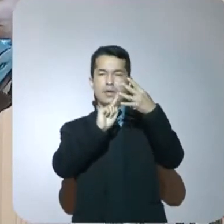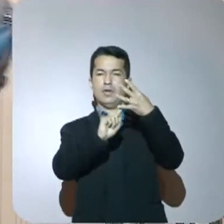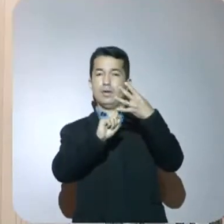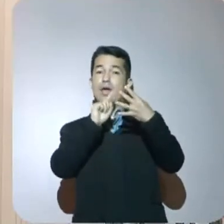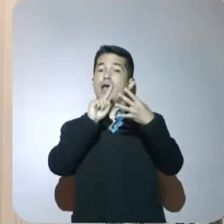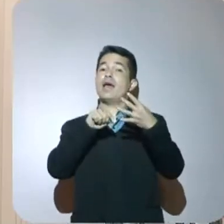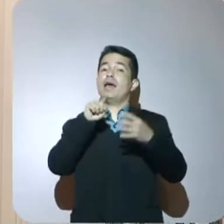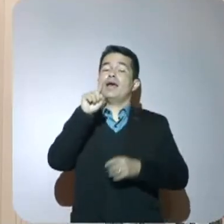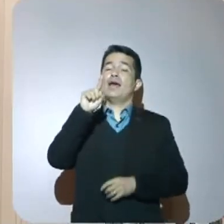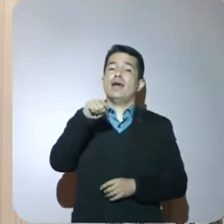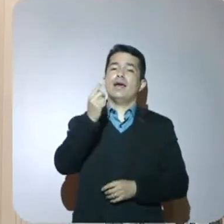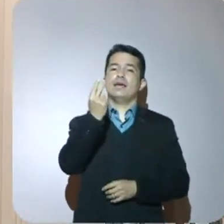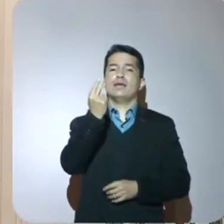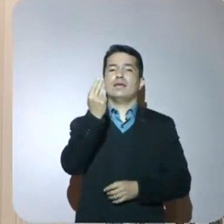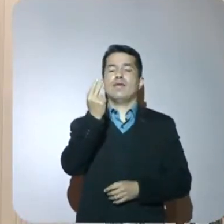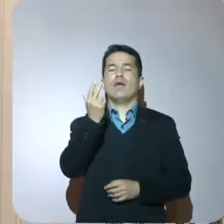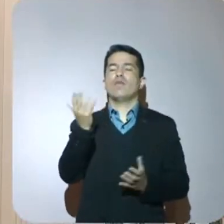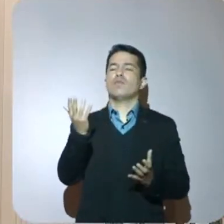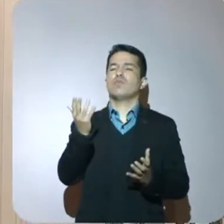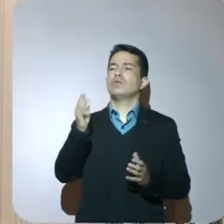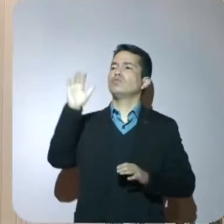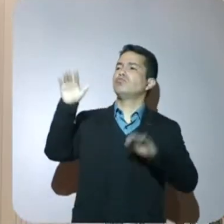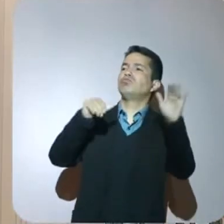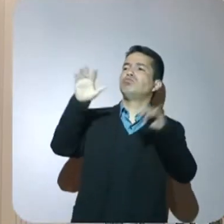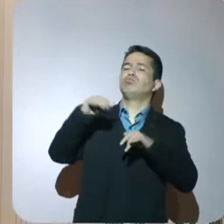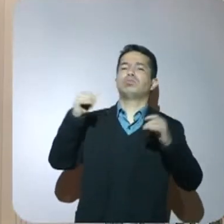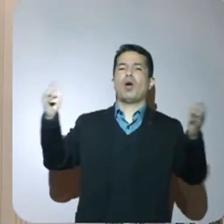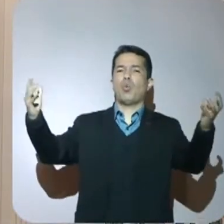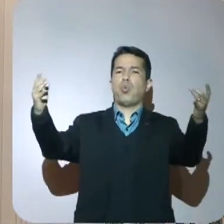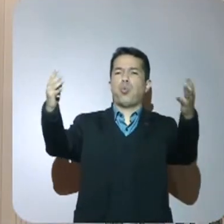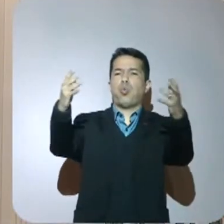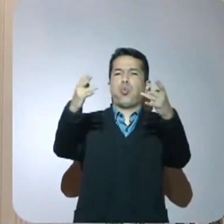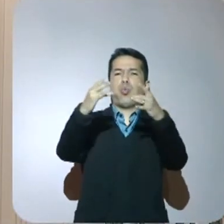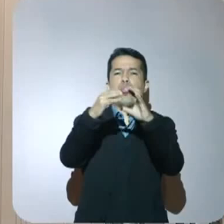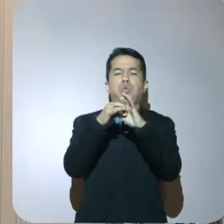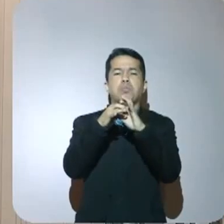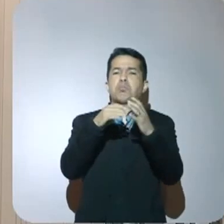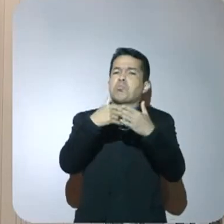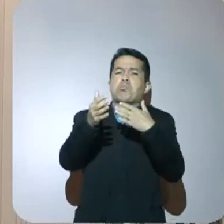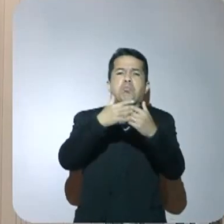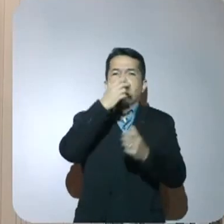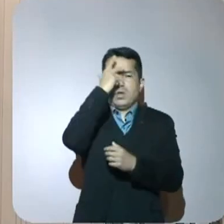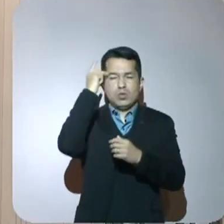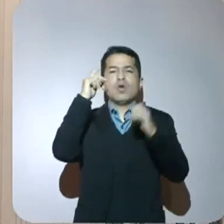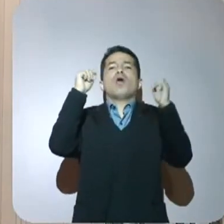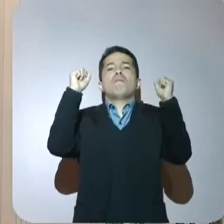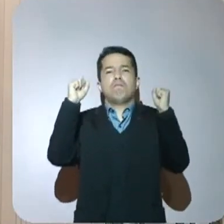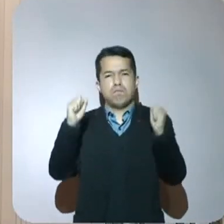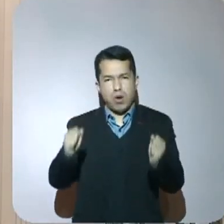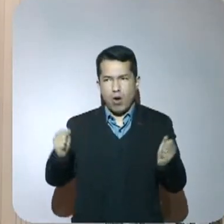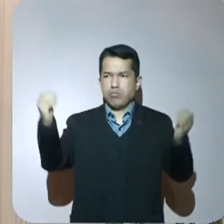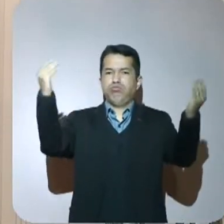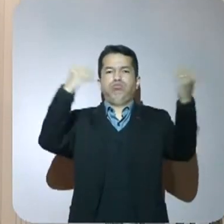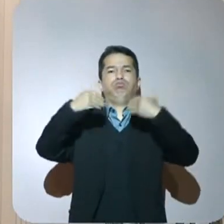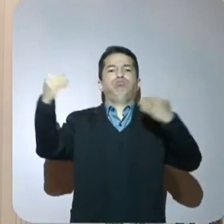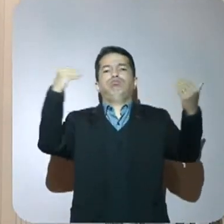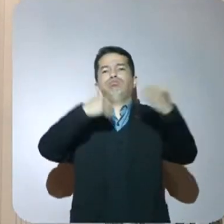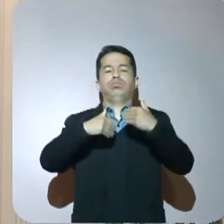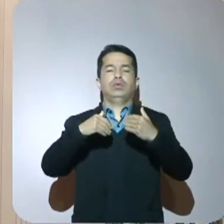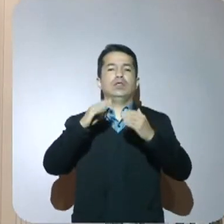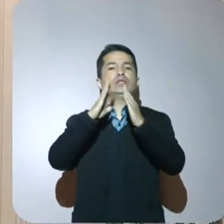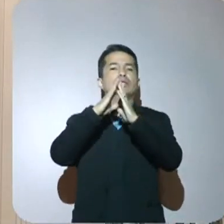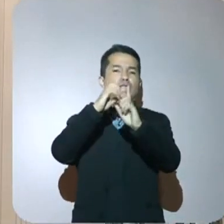sabia incluir as pessoas no seu meio. Mas eu queria olhar para uma quinta marca,